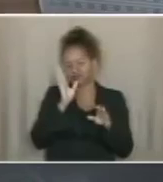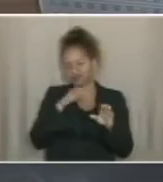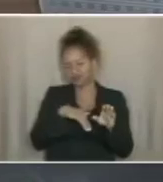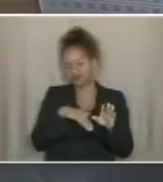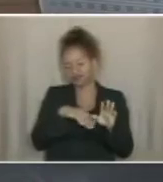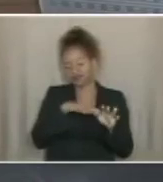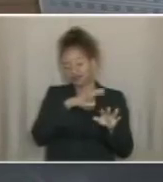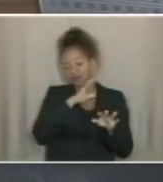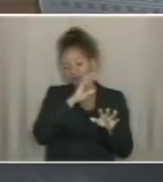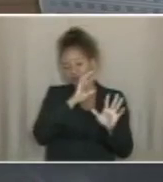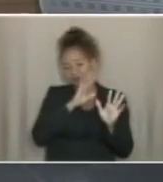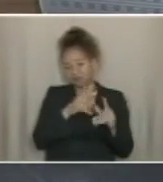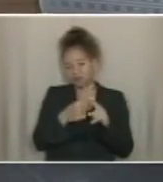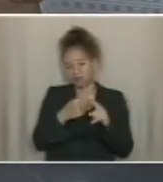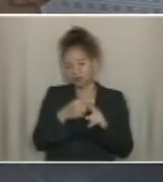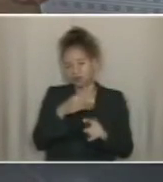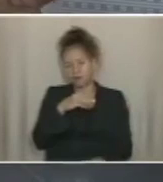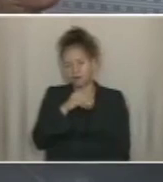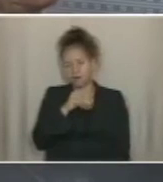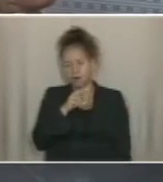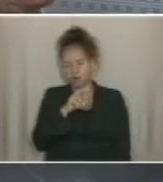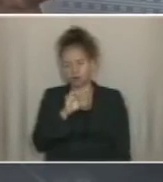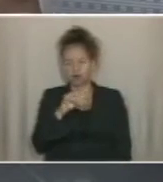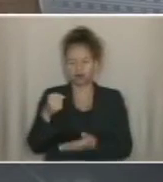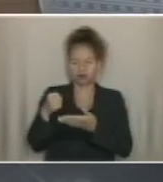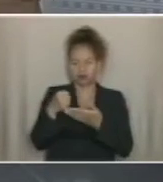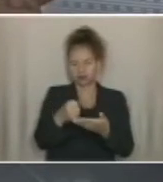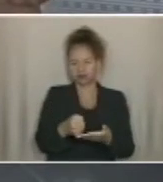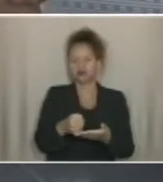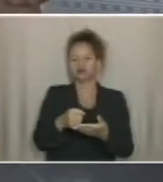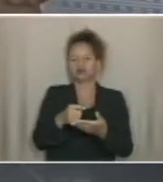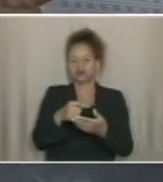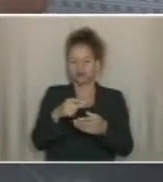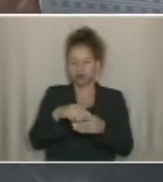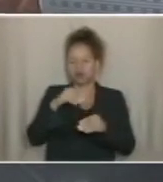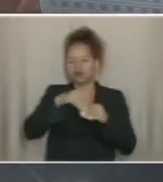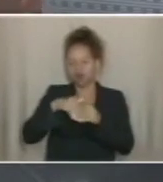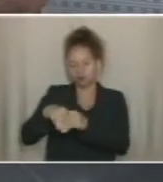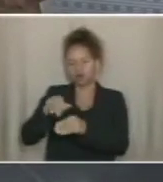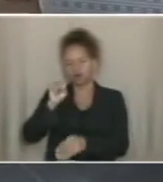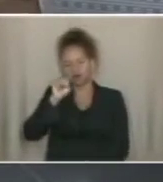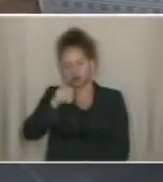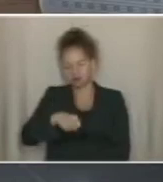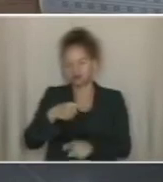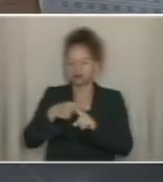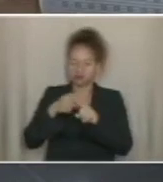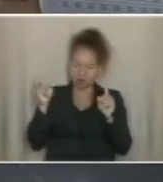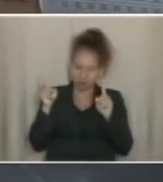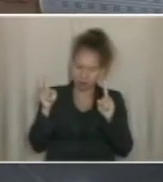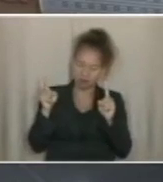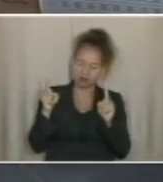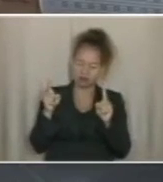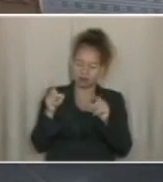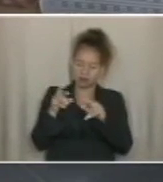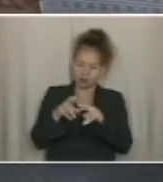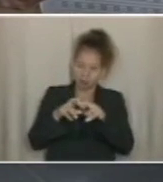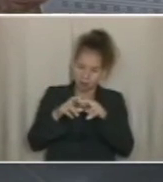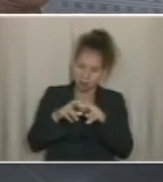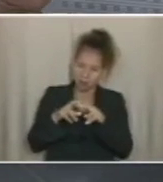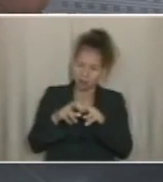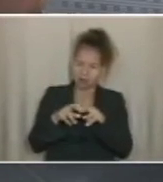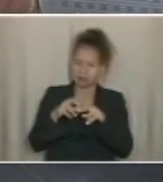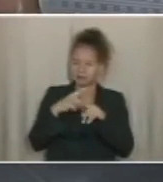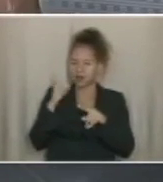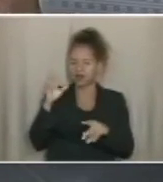O requerimento para que houvesse um auxílio emergencial, nós vamos votar, eu creio que sim, mas eu acho que é o requerimento